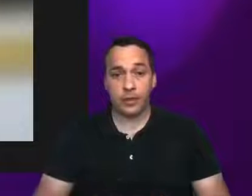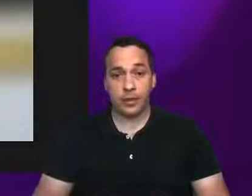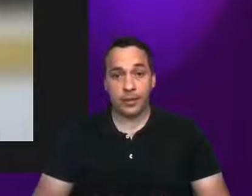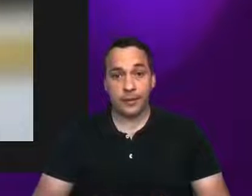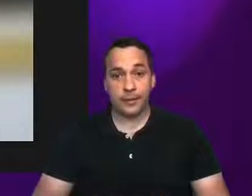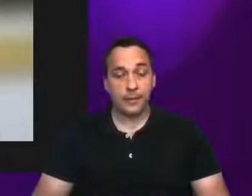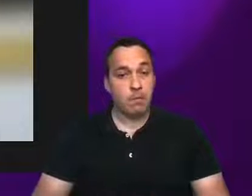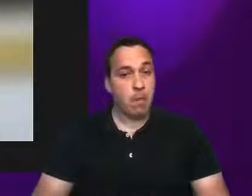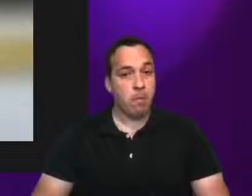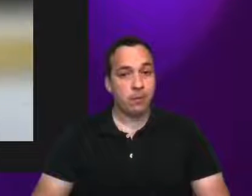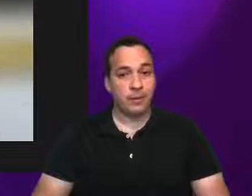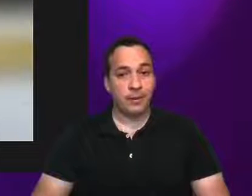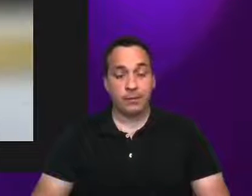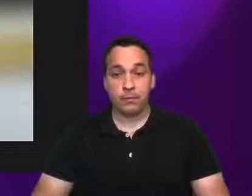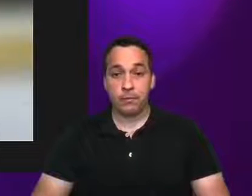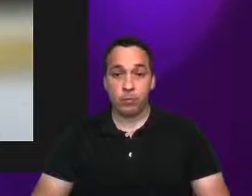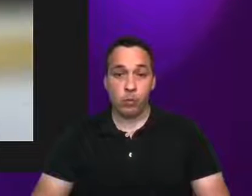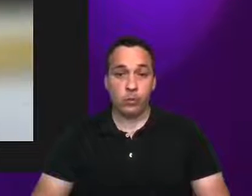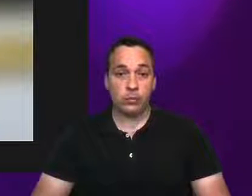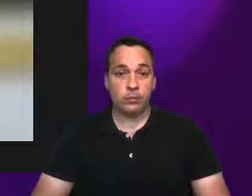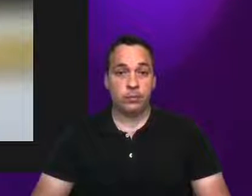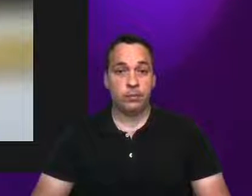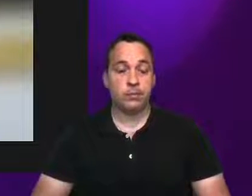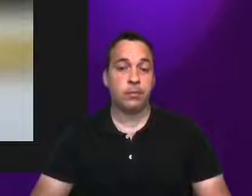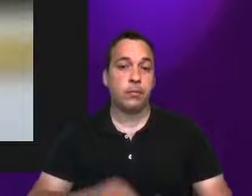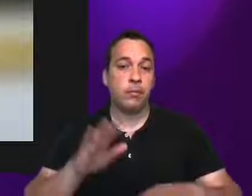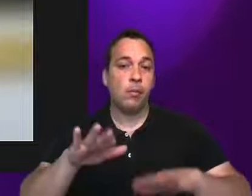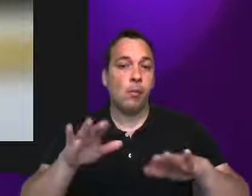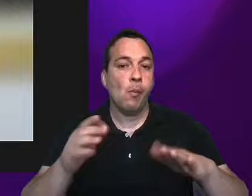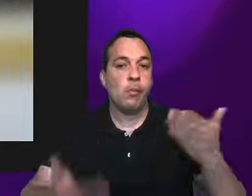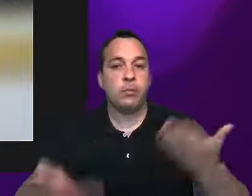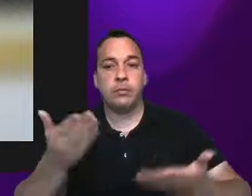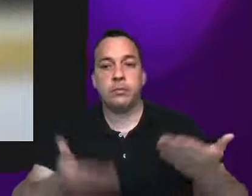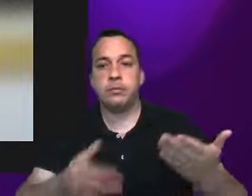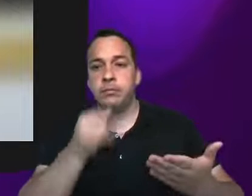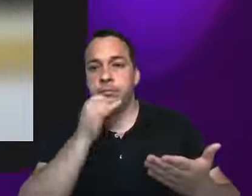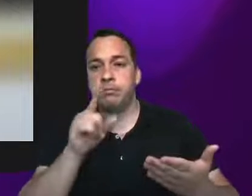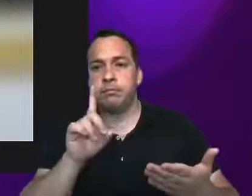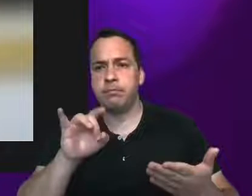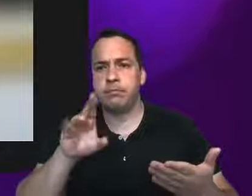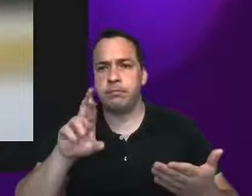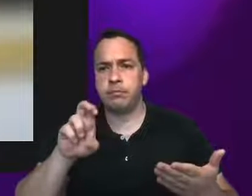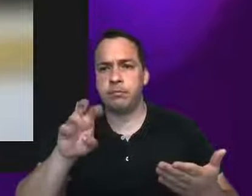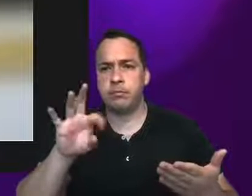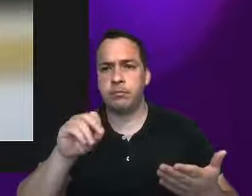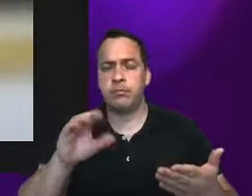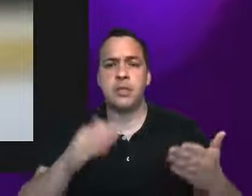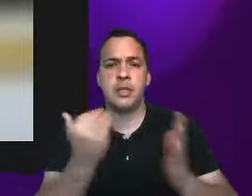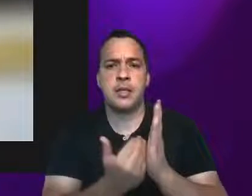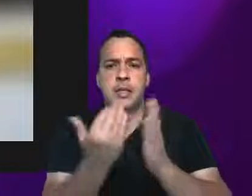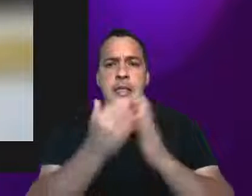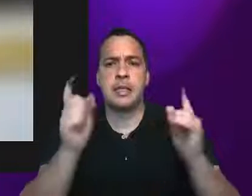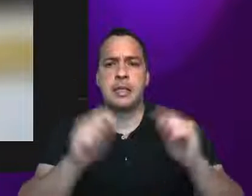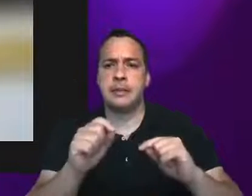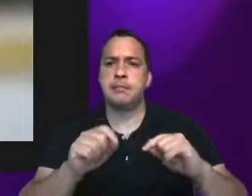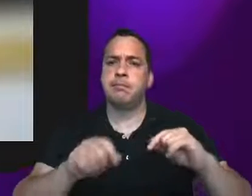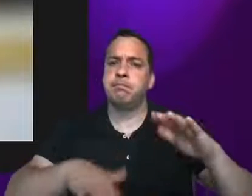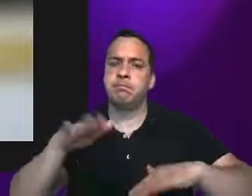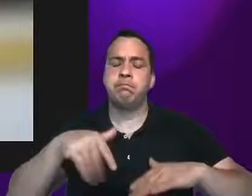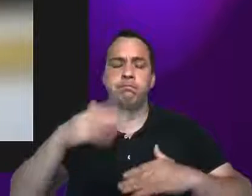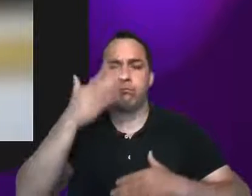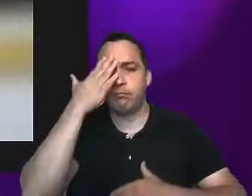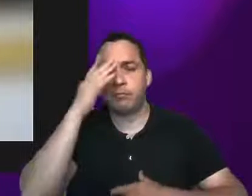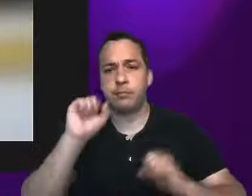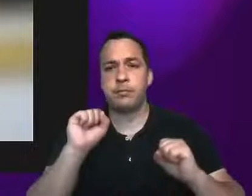alça, o tiazídico, a gente pode pesar um pouco mais a mão e pode ir até um pouco além, né? Quer dizer, a gente sabe que a gente pode dar